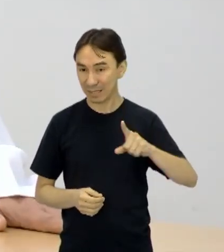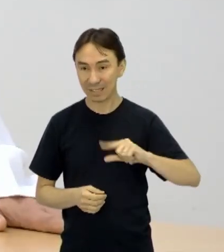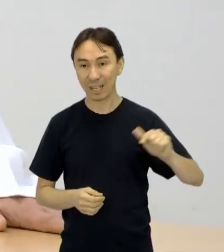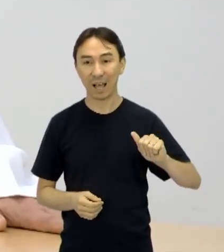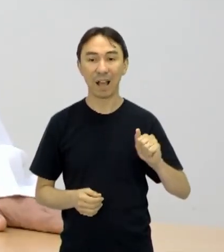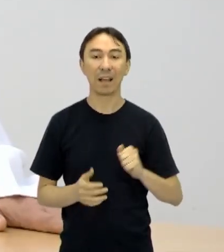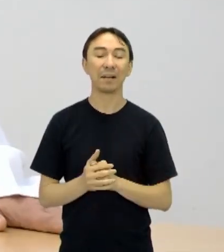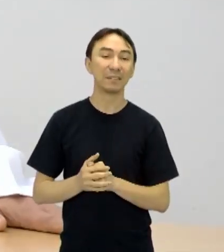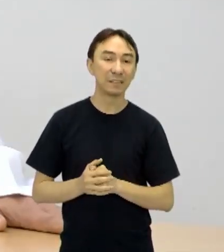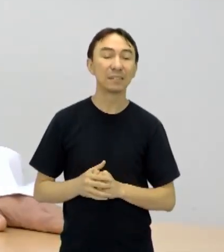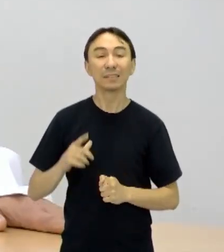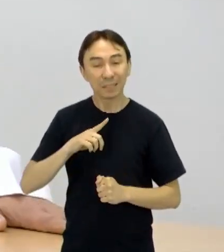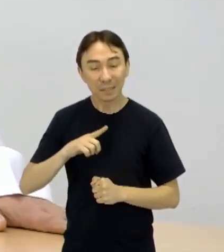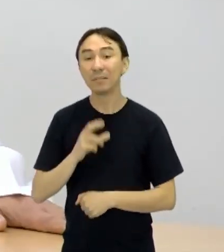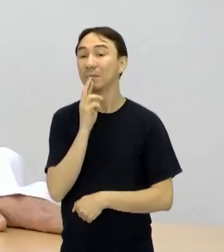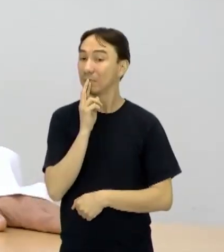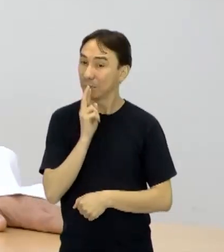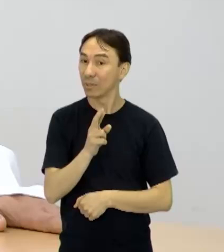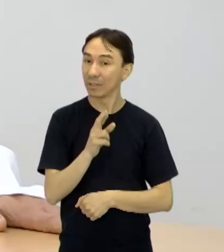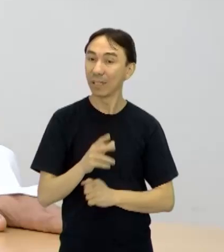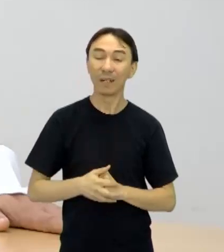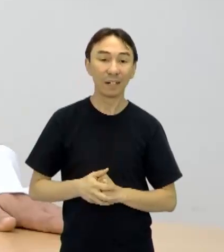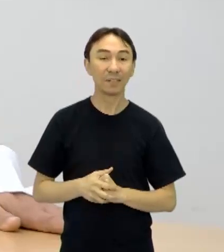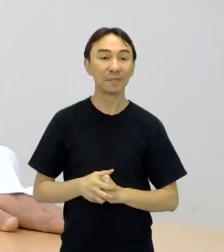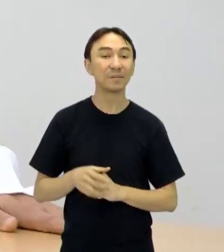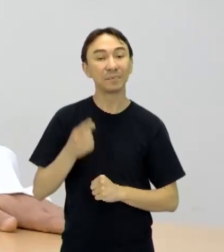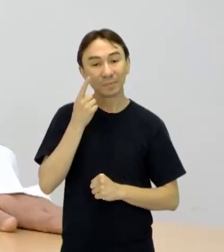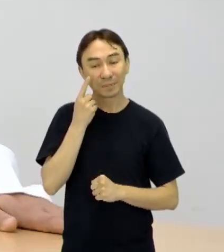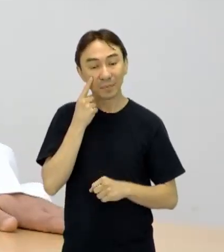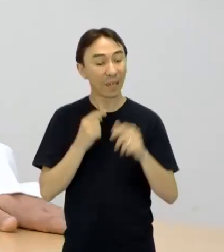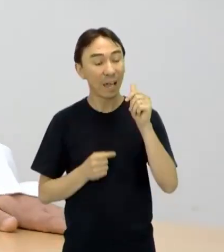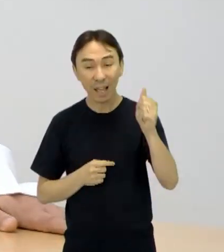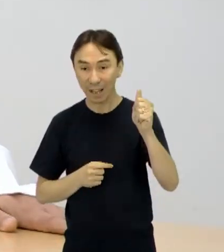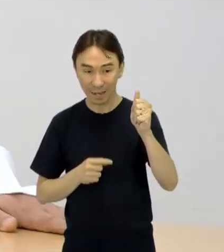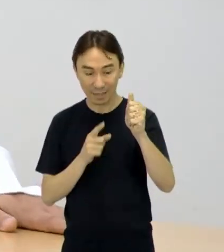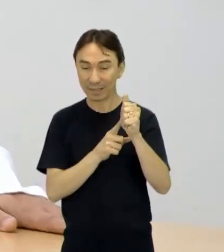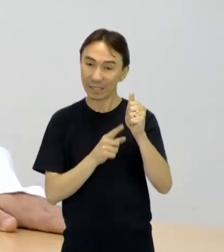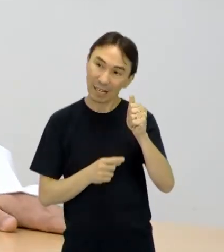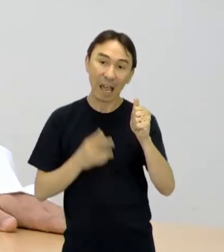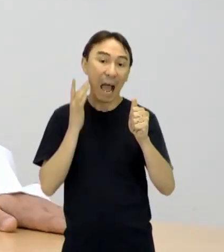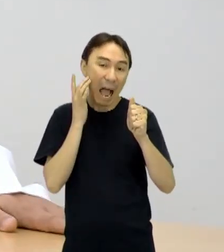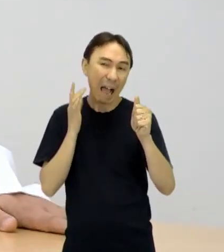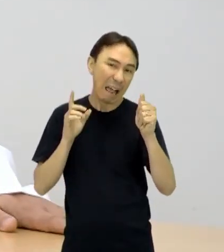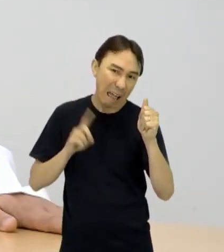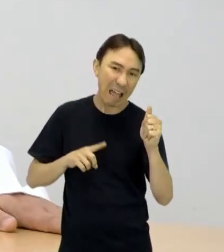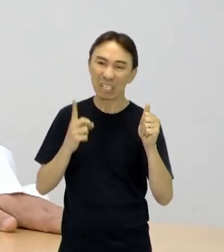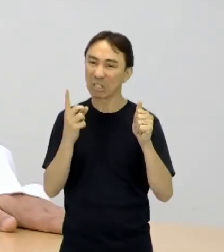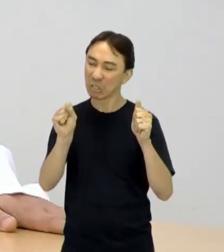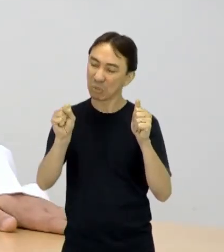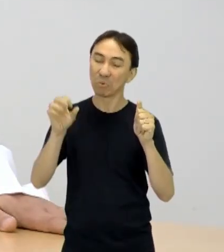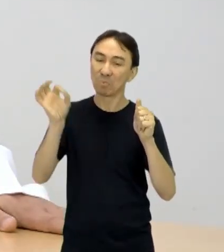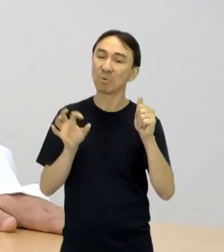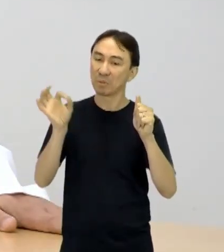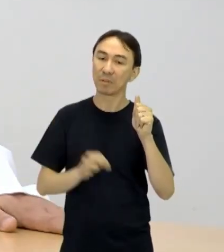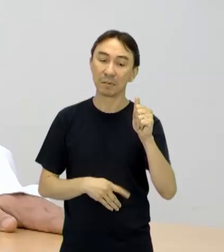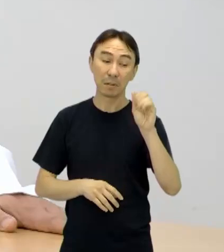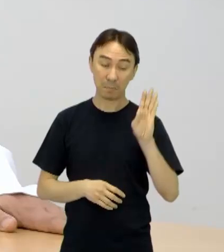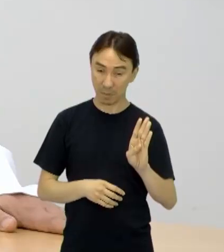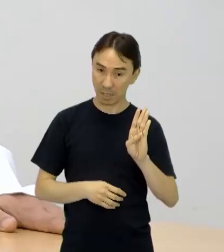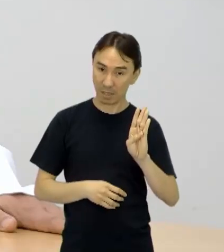hein? Ó, vamos ver aqui. Letra A, acha que 18%. Letra B,